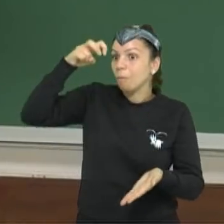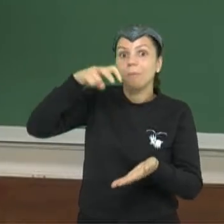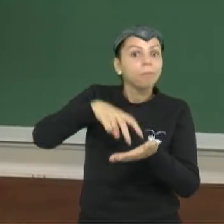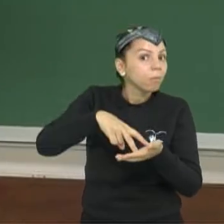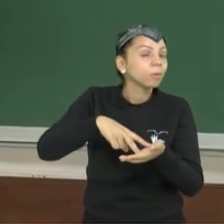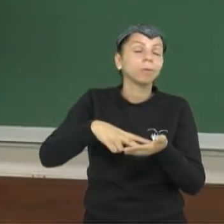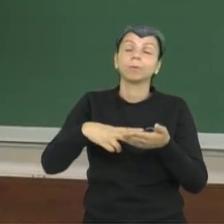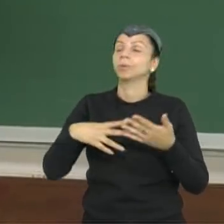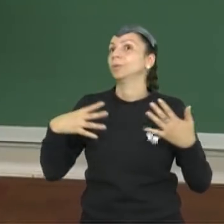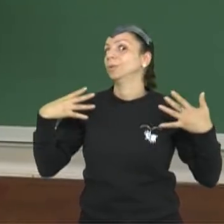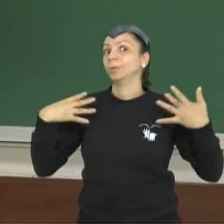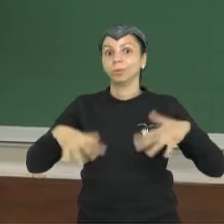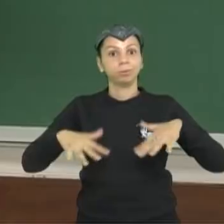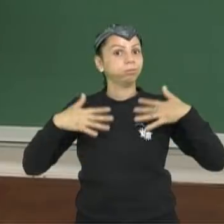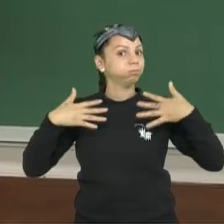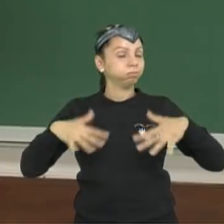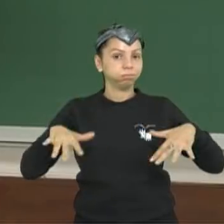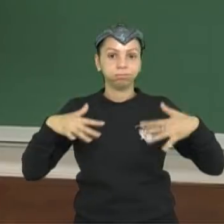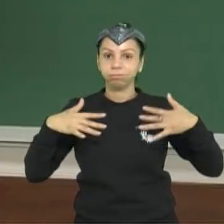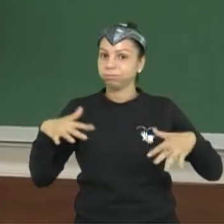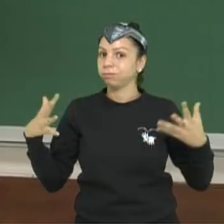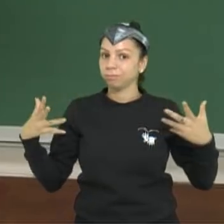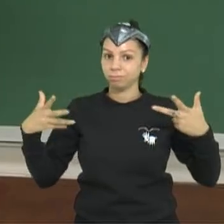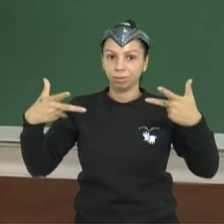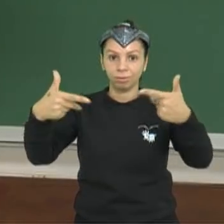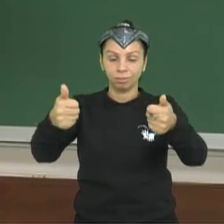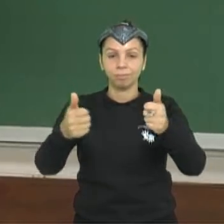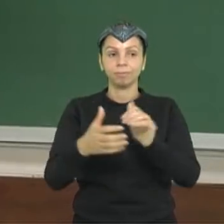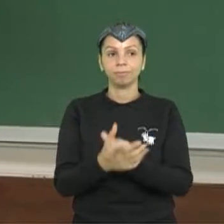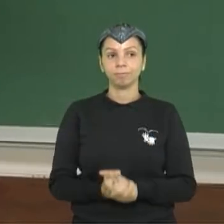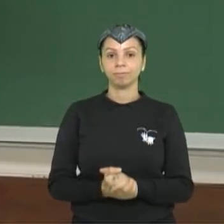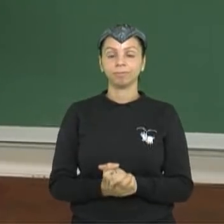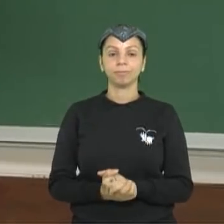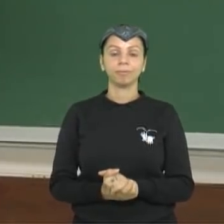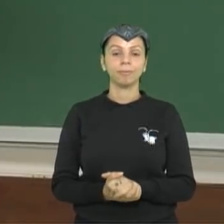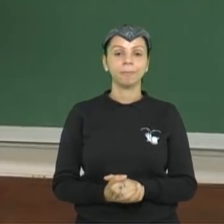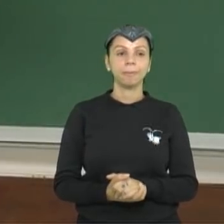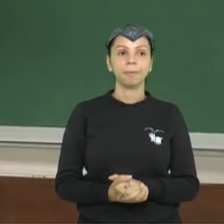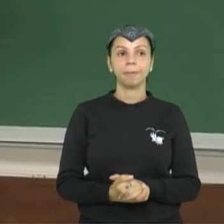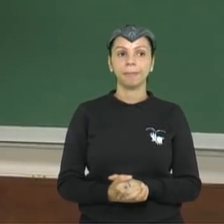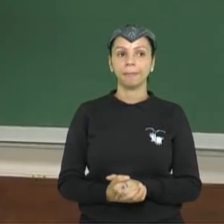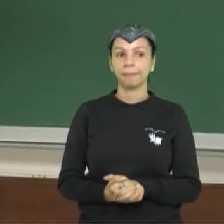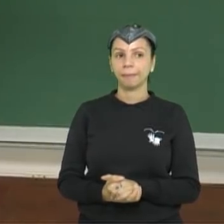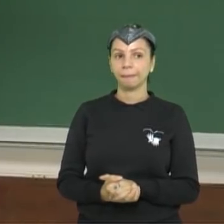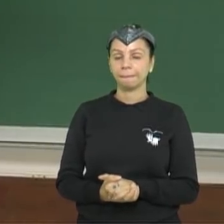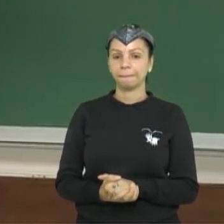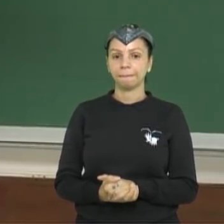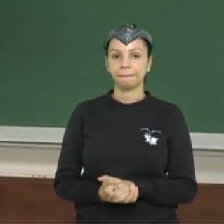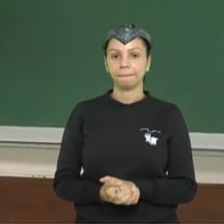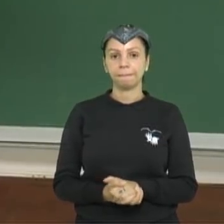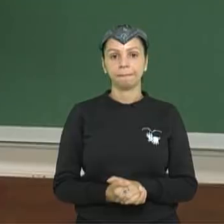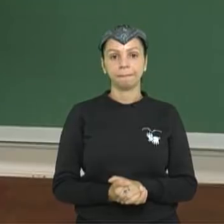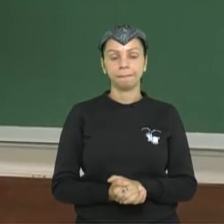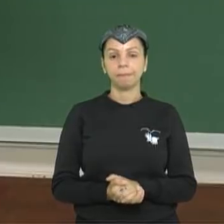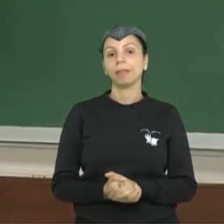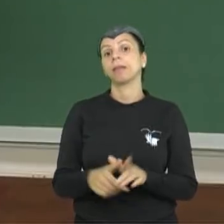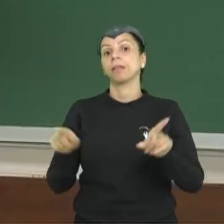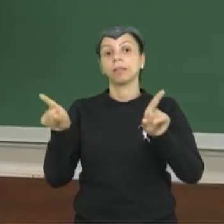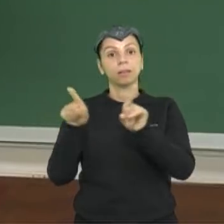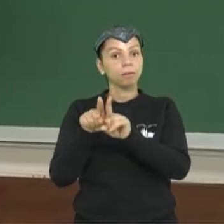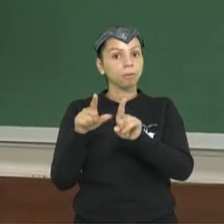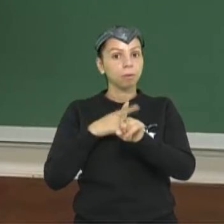coisas incríveis. Ah, a Wonder Woman também é strength, também